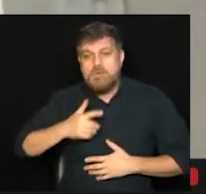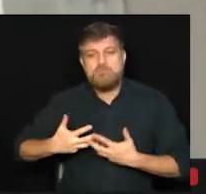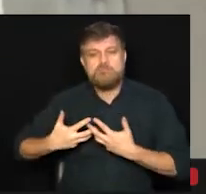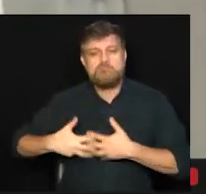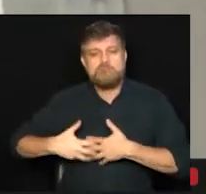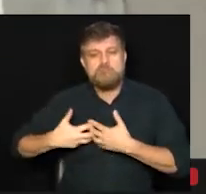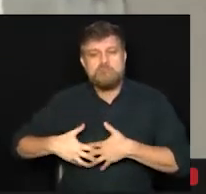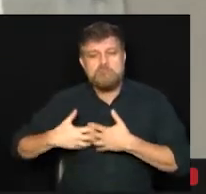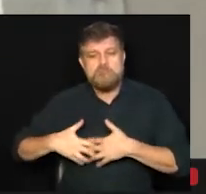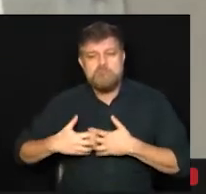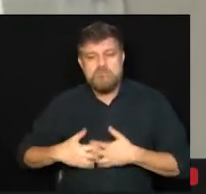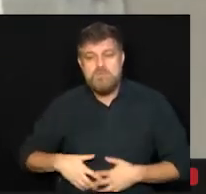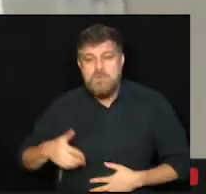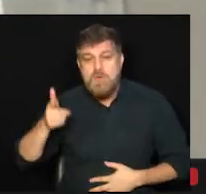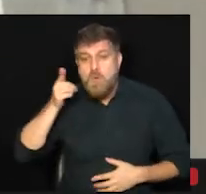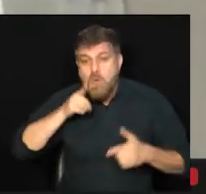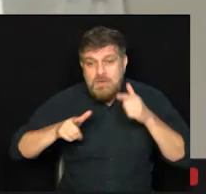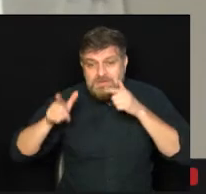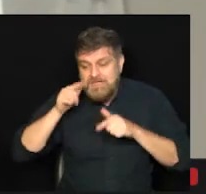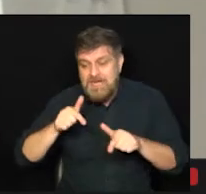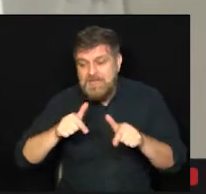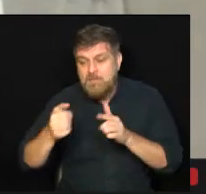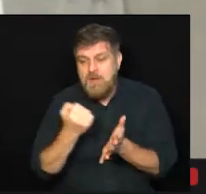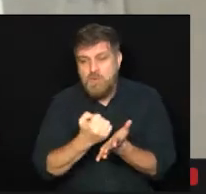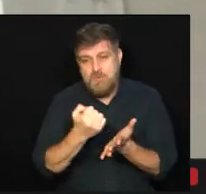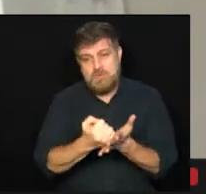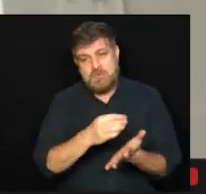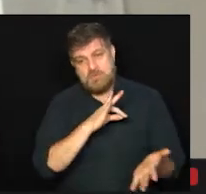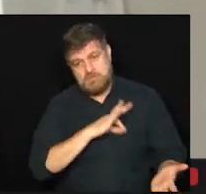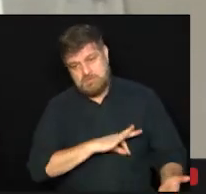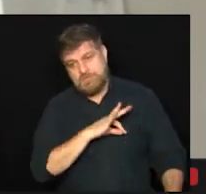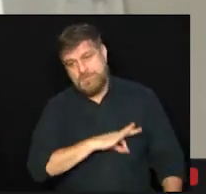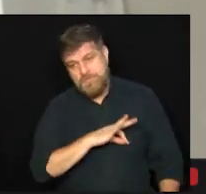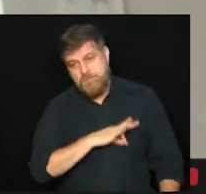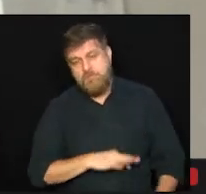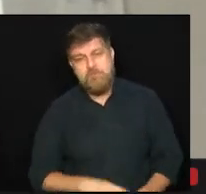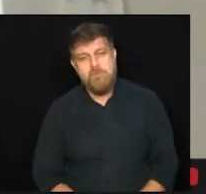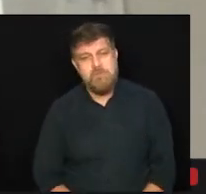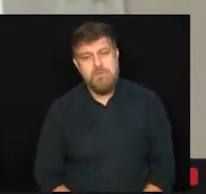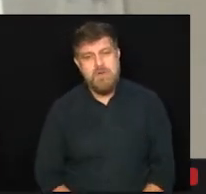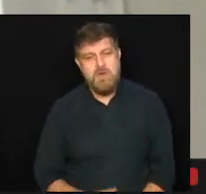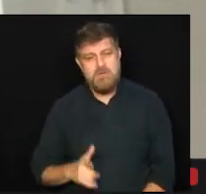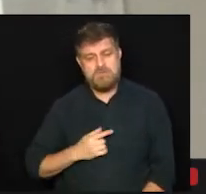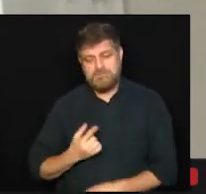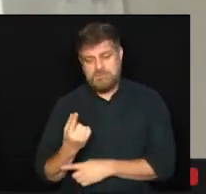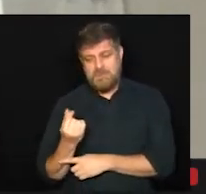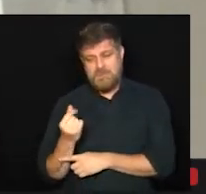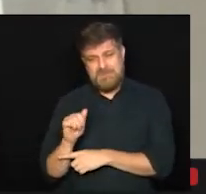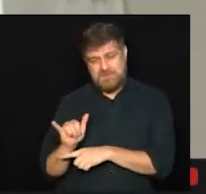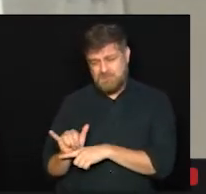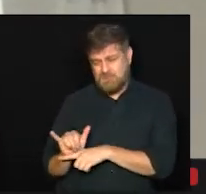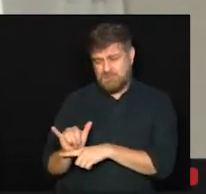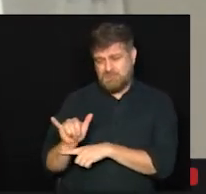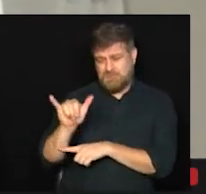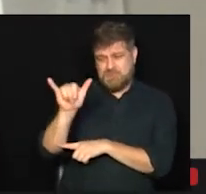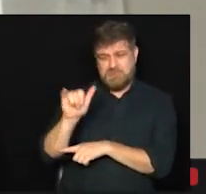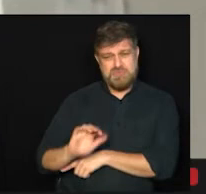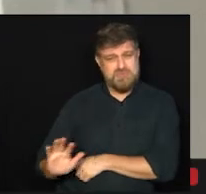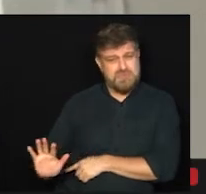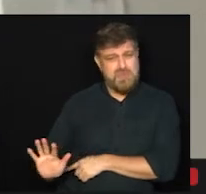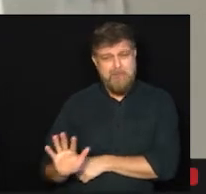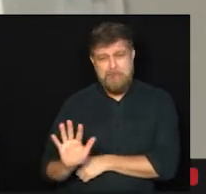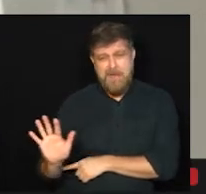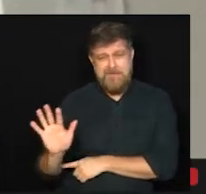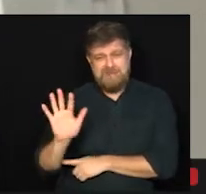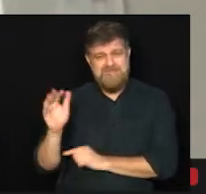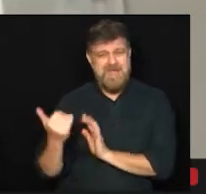vez mais gerar emprego e renda. Em relação às passagens, presidente, que subiram,